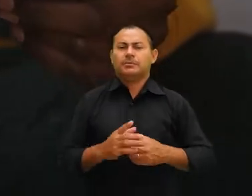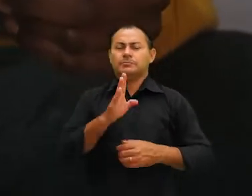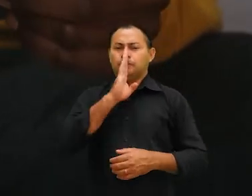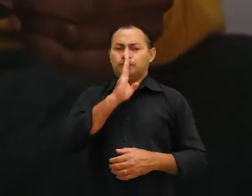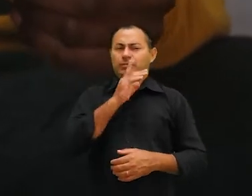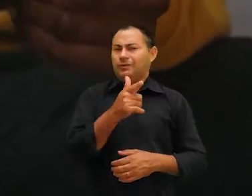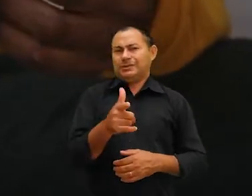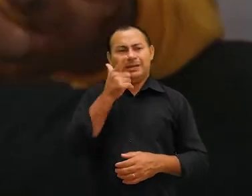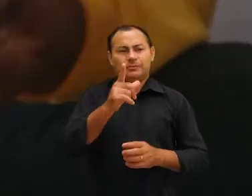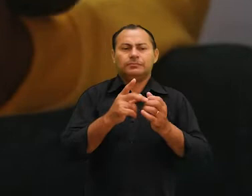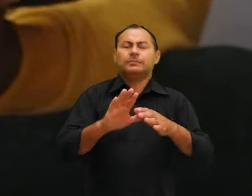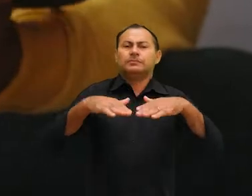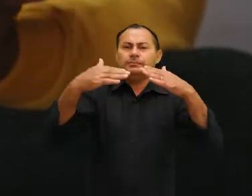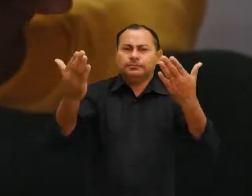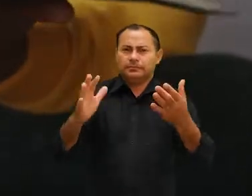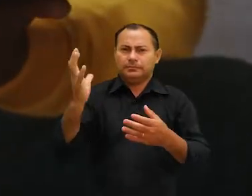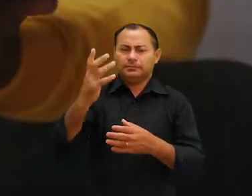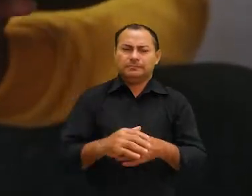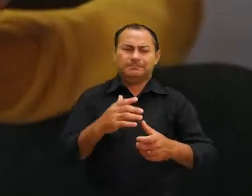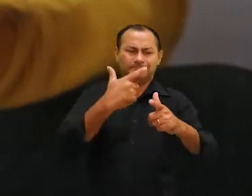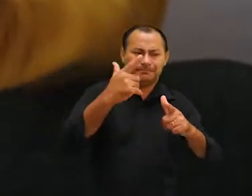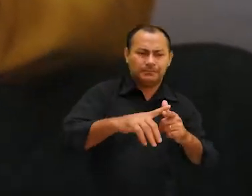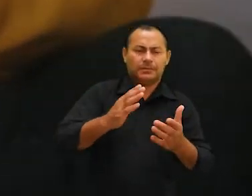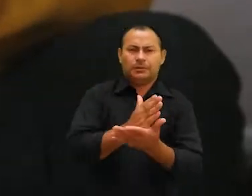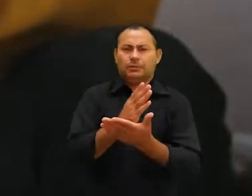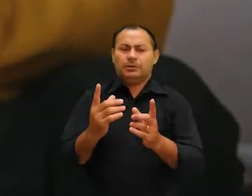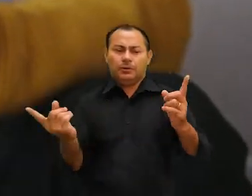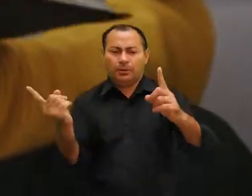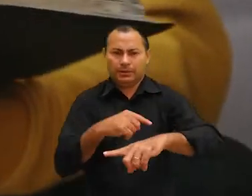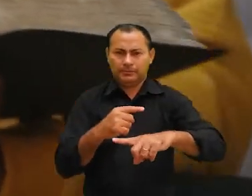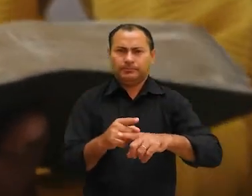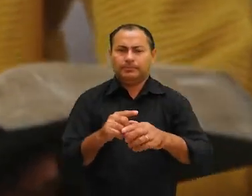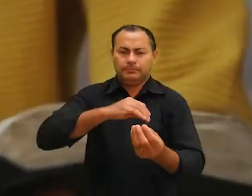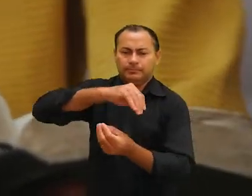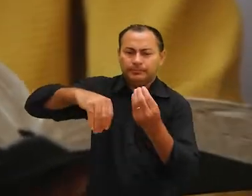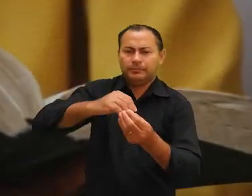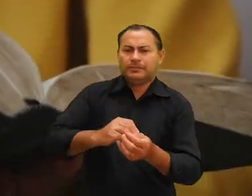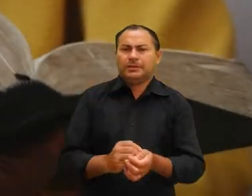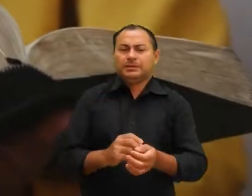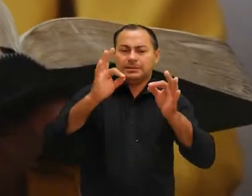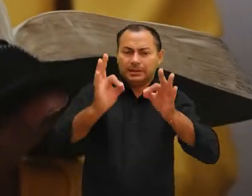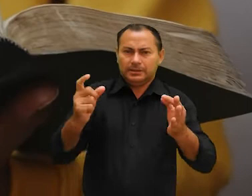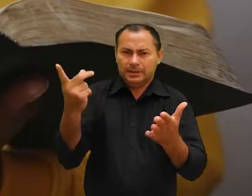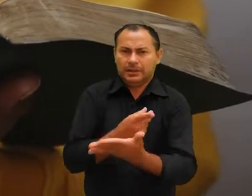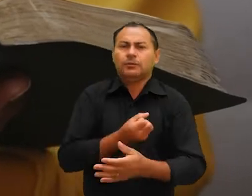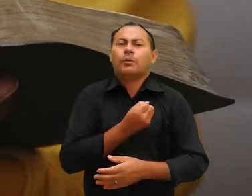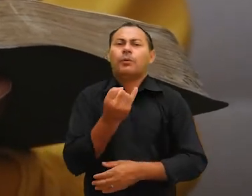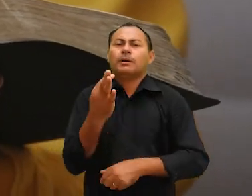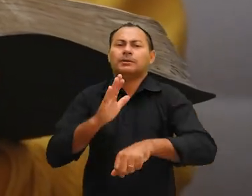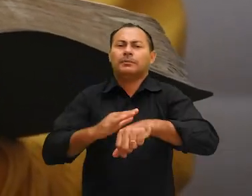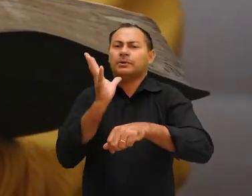conseguir ficar calado quando acontece algum escândalo ou alguma controvérsia envolvendo certo e errado